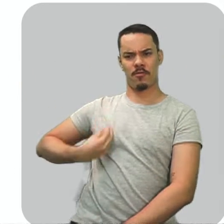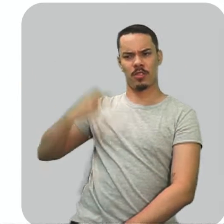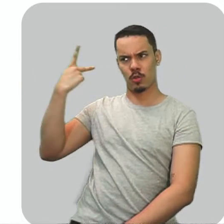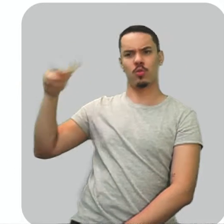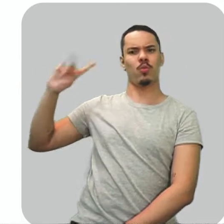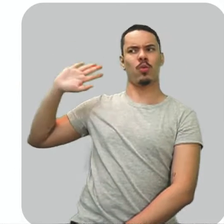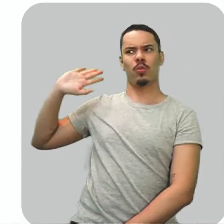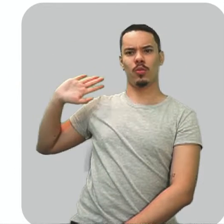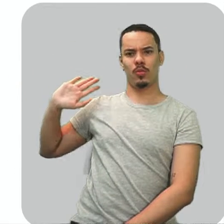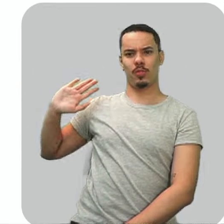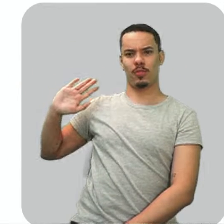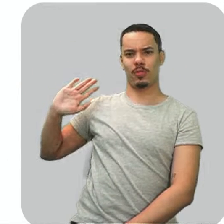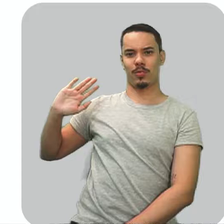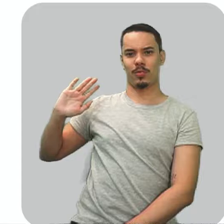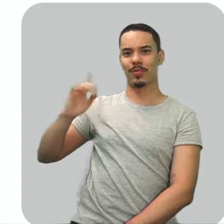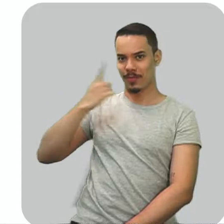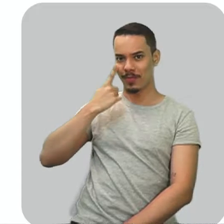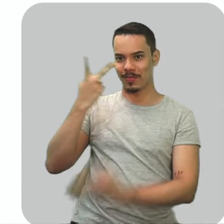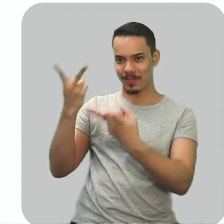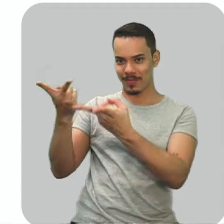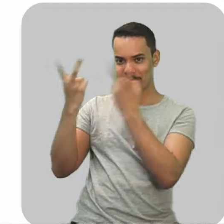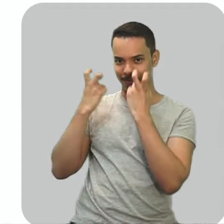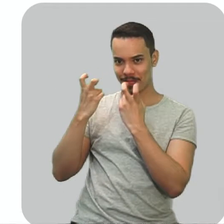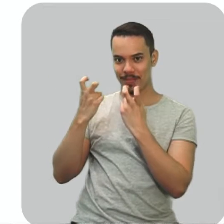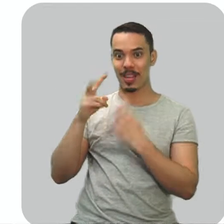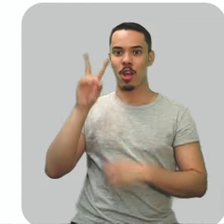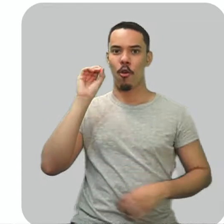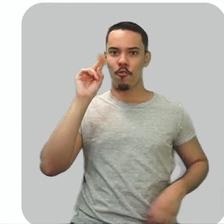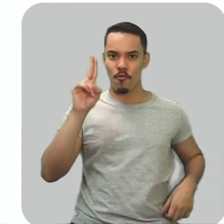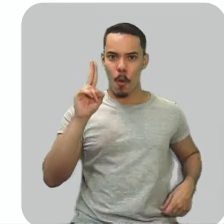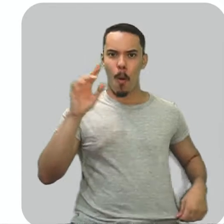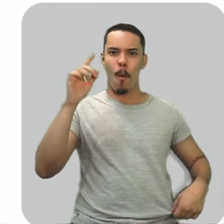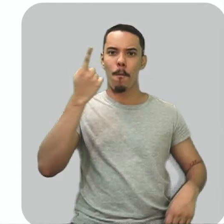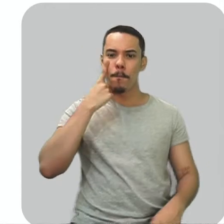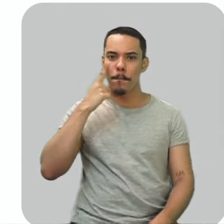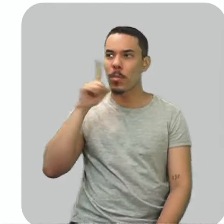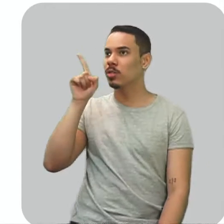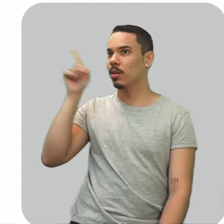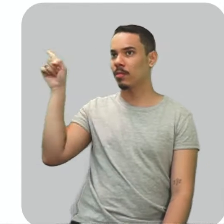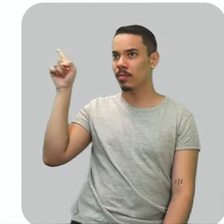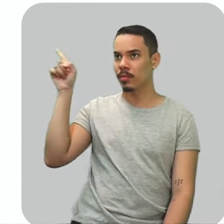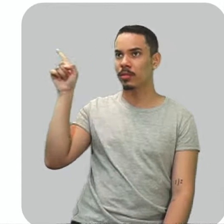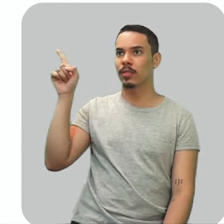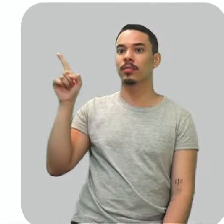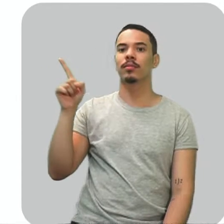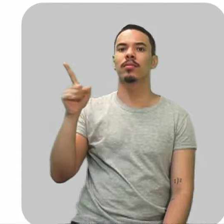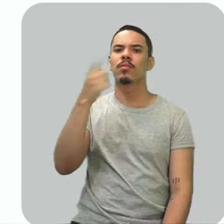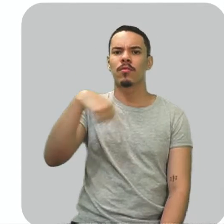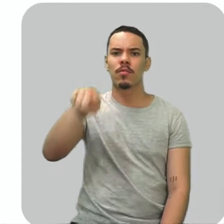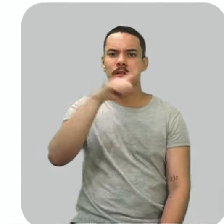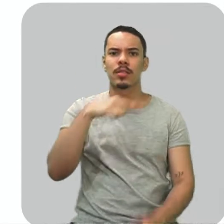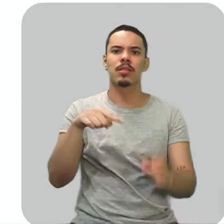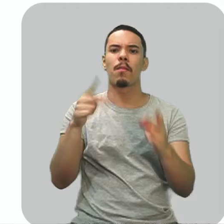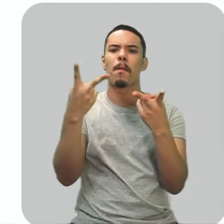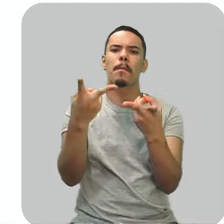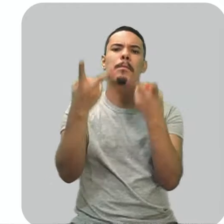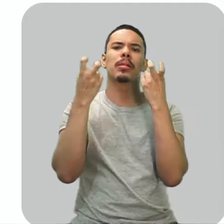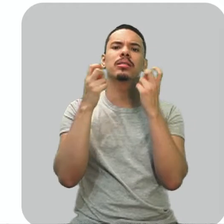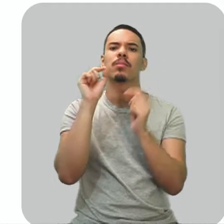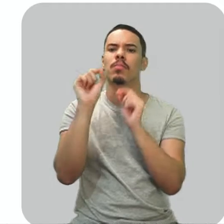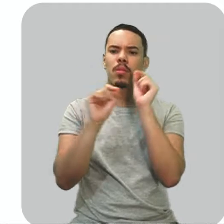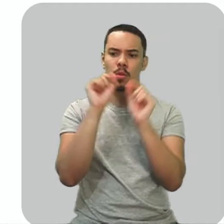dos outros eu só vou grifar aqui no quadro pra você perceber